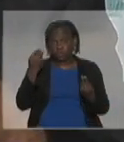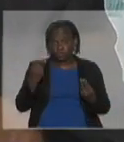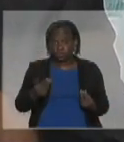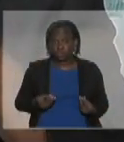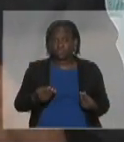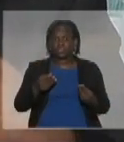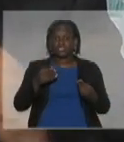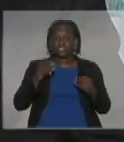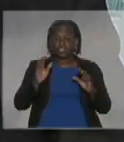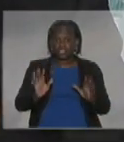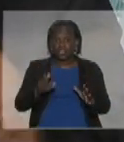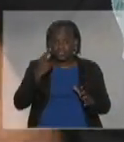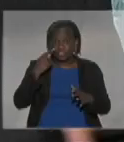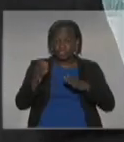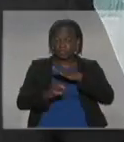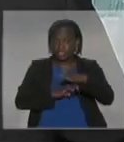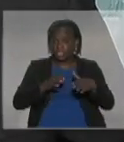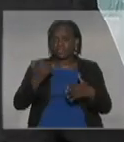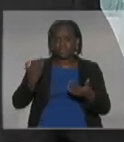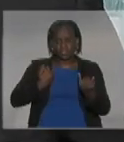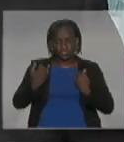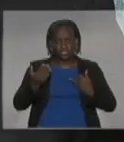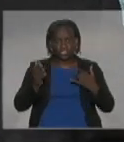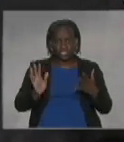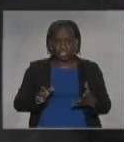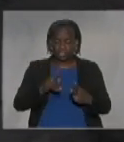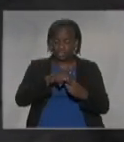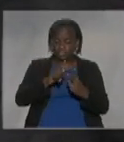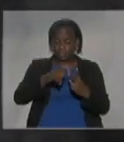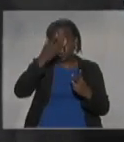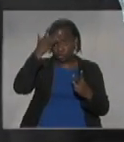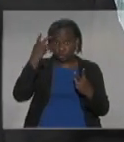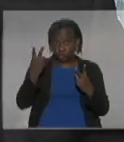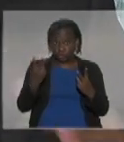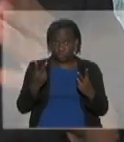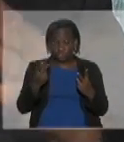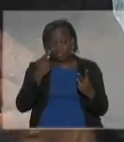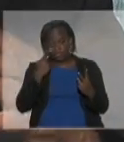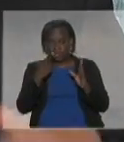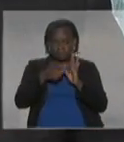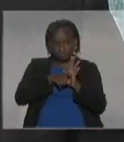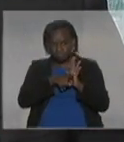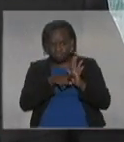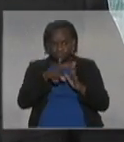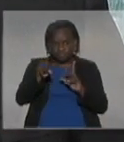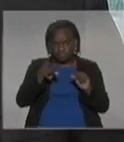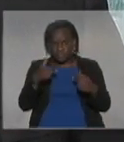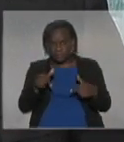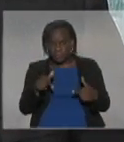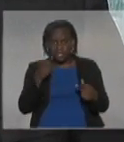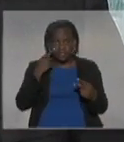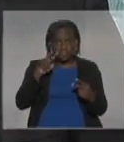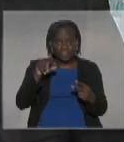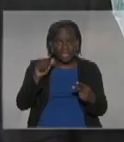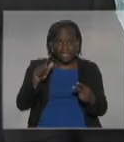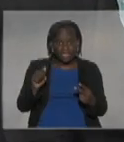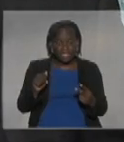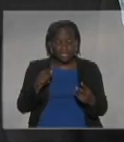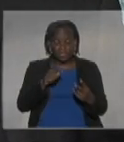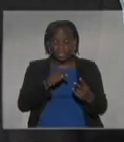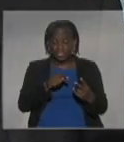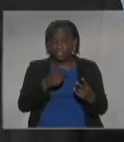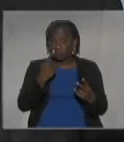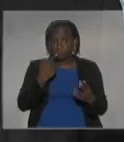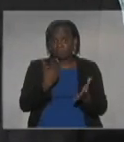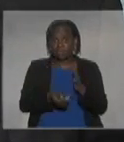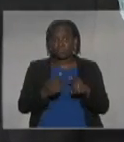muitas ocasiões, já houve momento, eu já vi empresário que me falou isso, que entre duas pessoas que ele está selecionando para ocupar a vaga, de